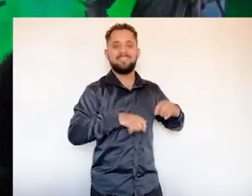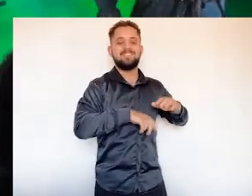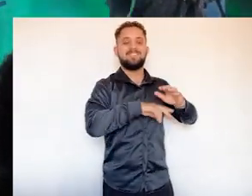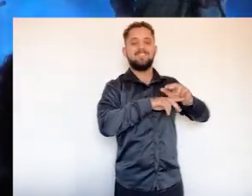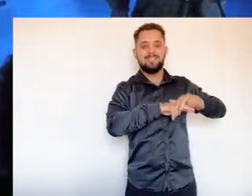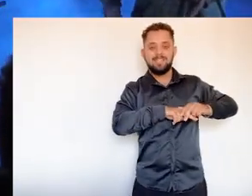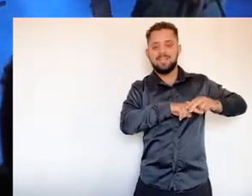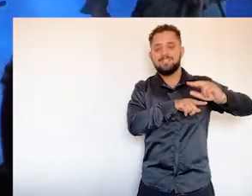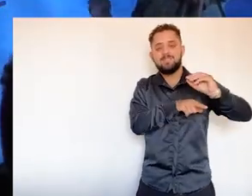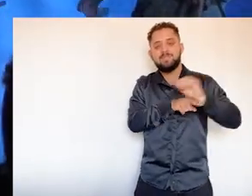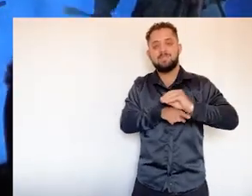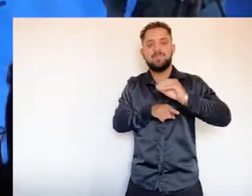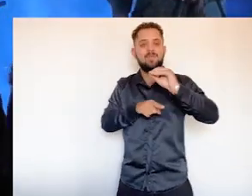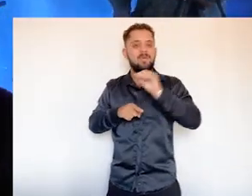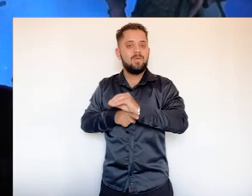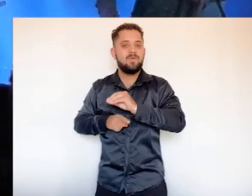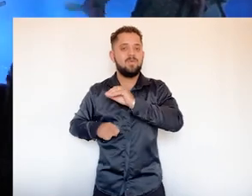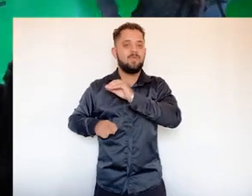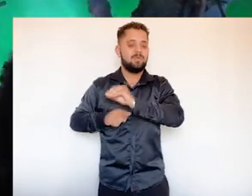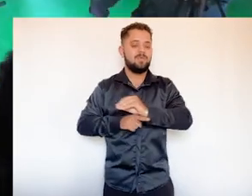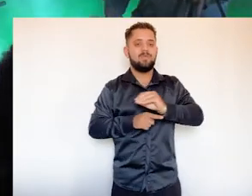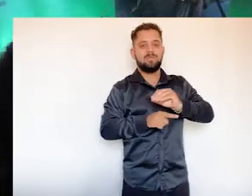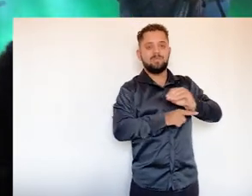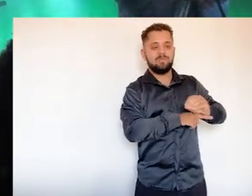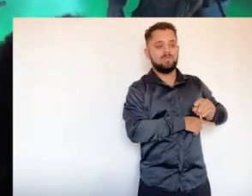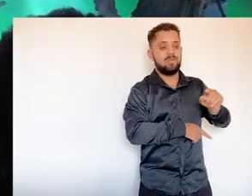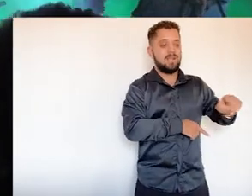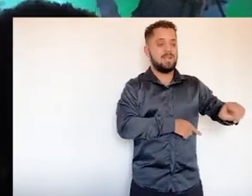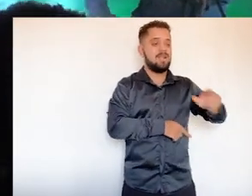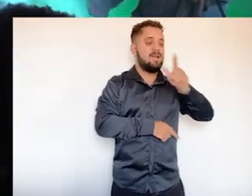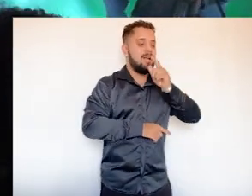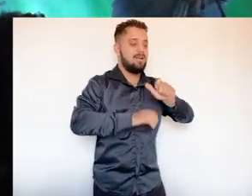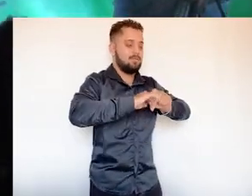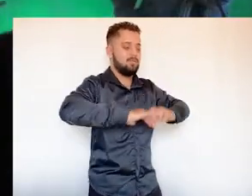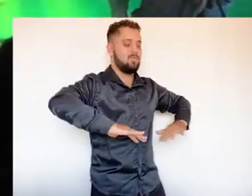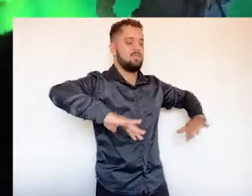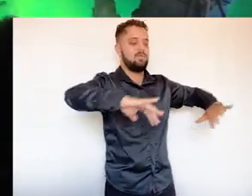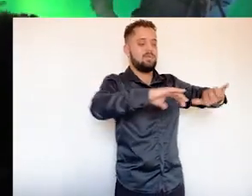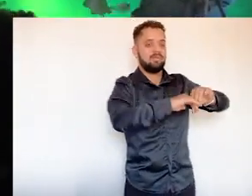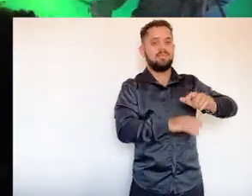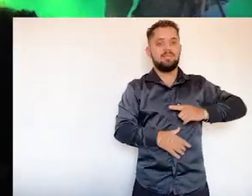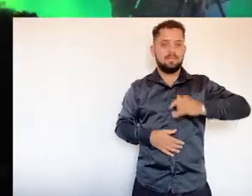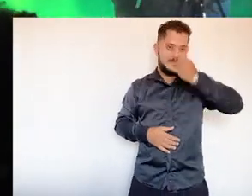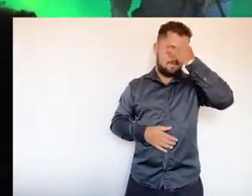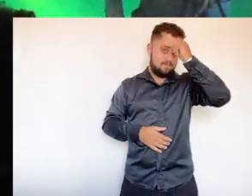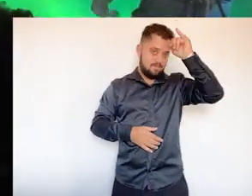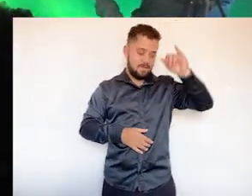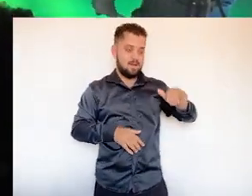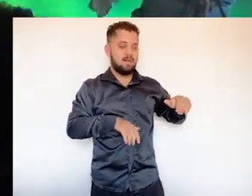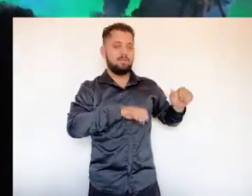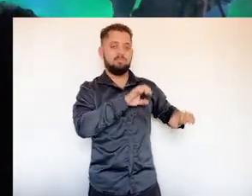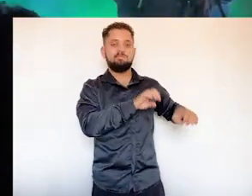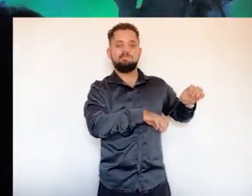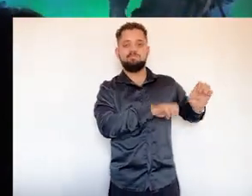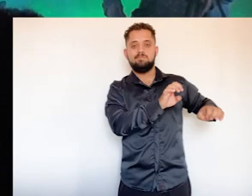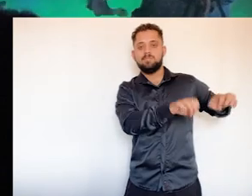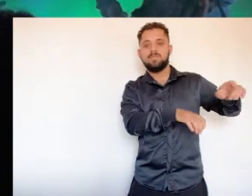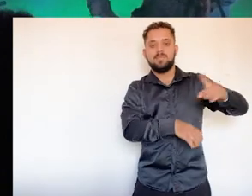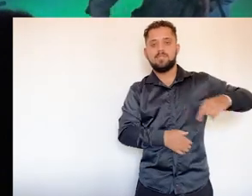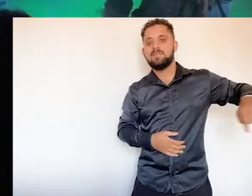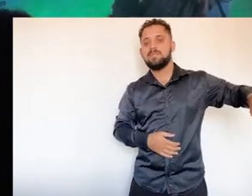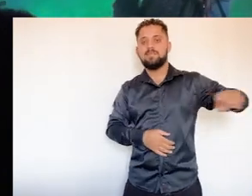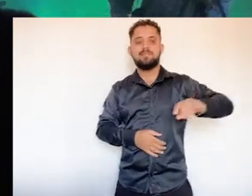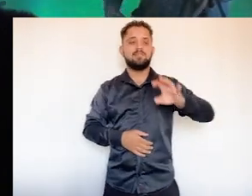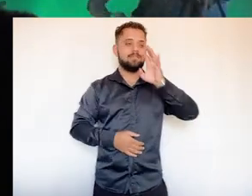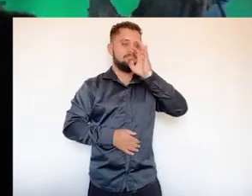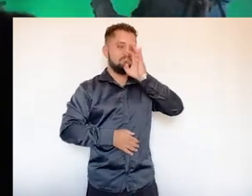araçá. Lá no brejinho tem gá e passa a querer pegar. No pé da serra o